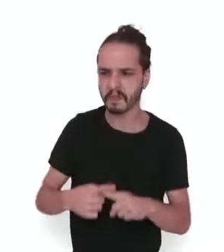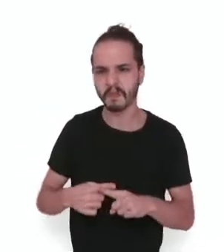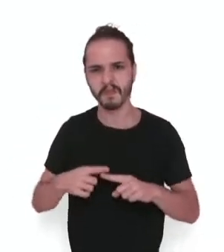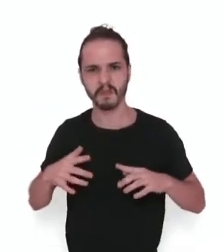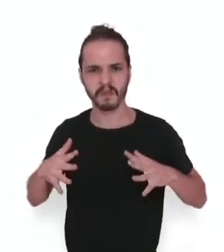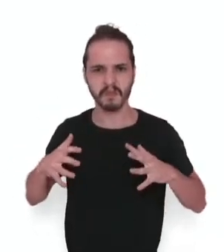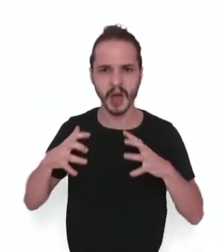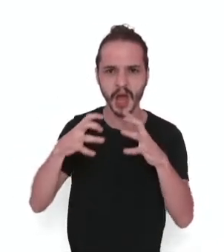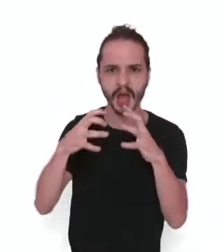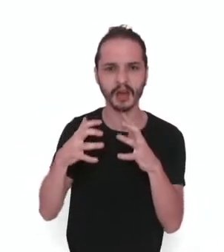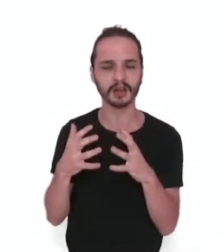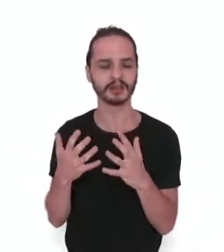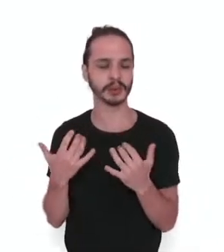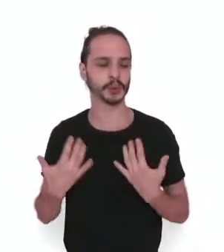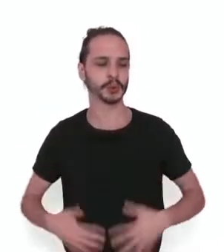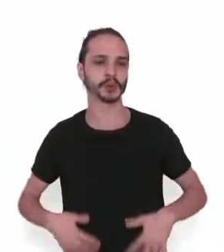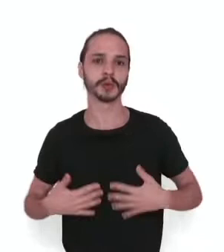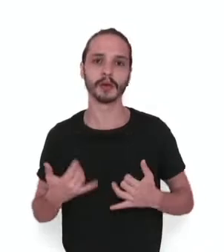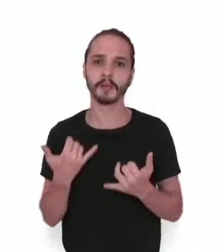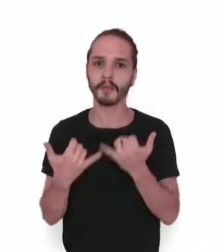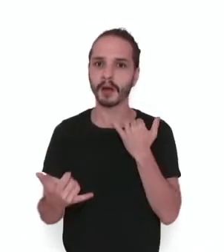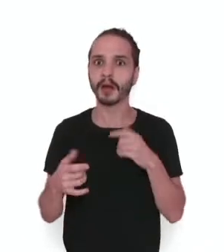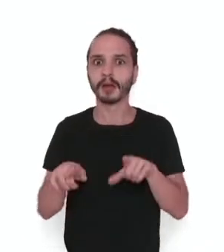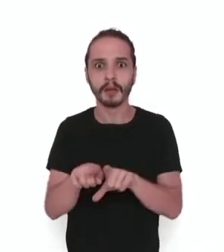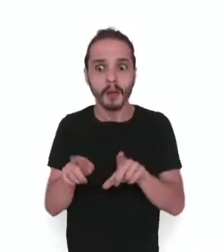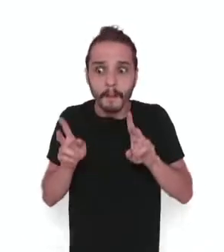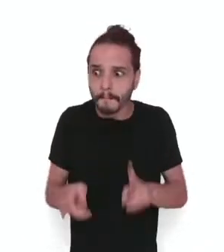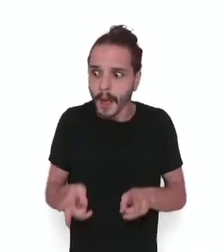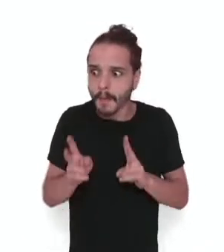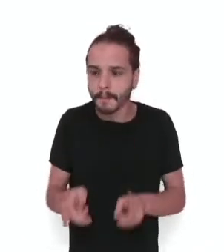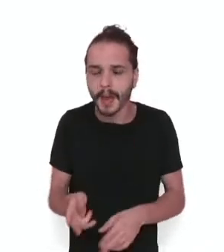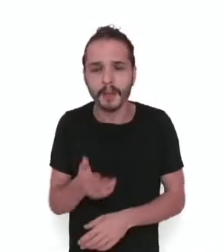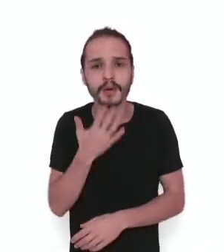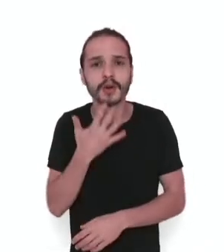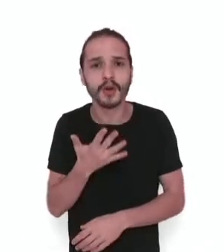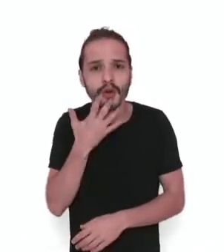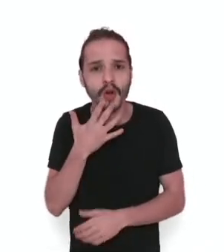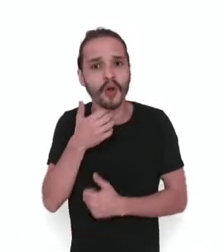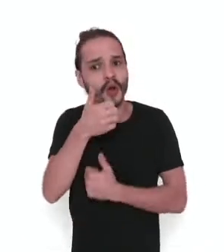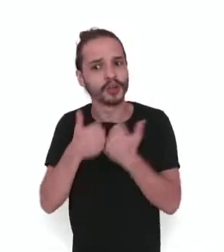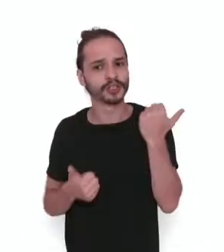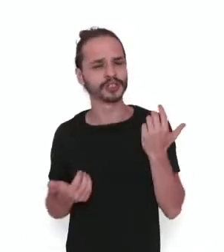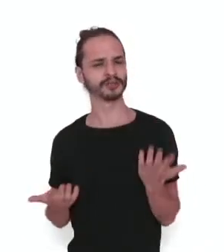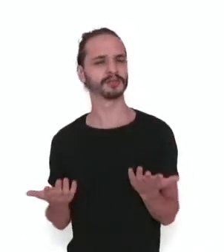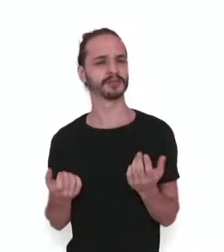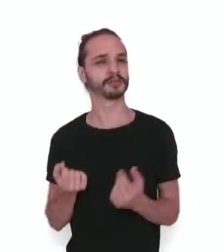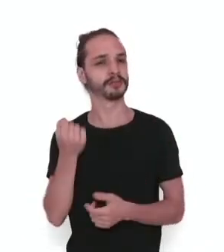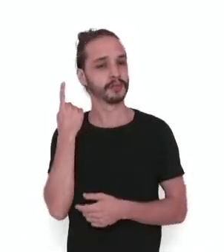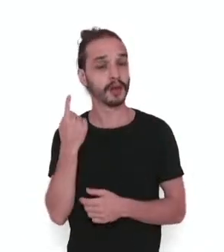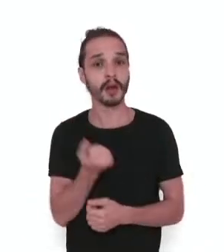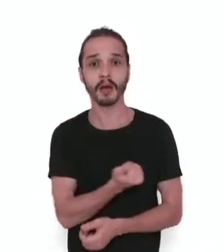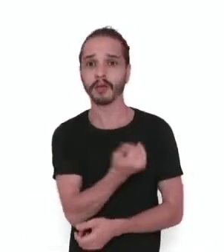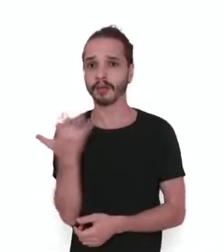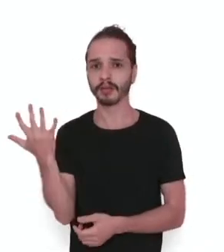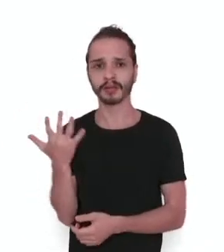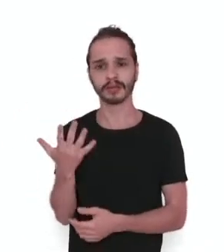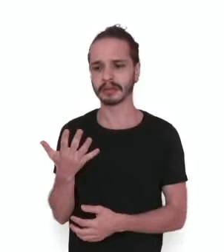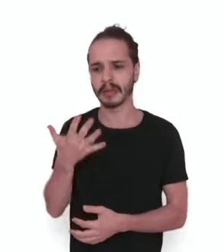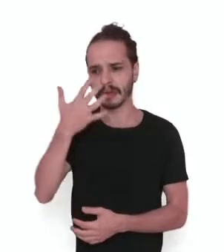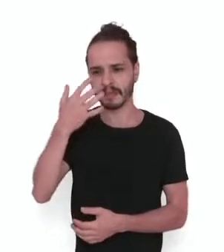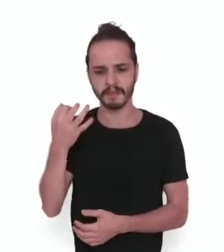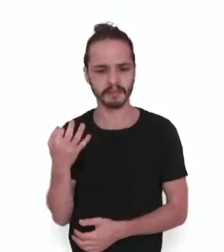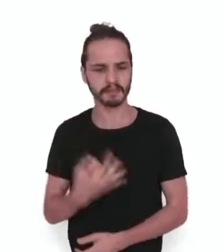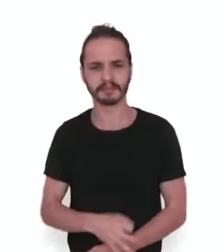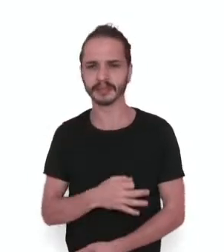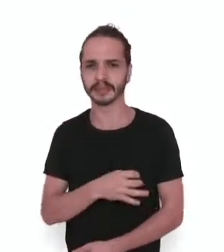travadas, às vezes até entre membros de uma mesma cor clubística. Muitos parecem não temer a justiça, a